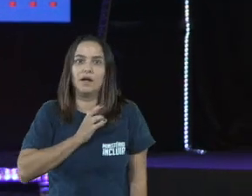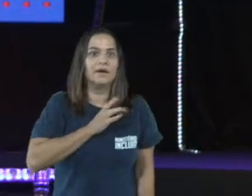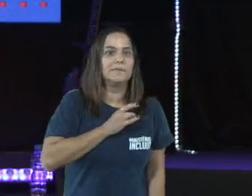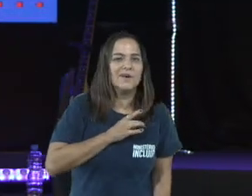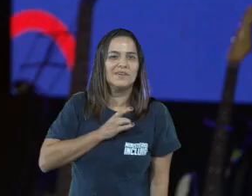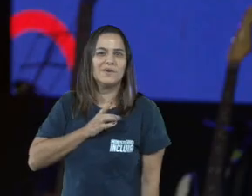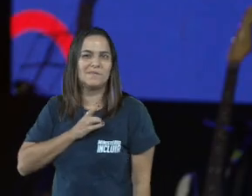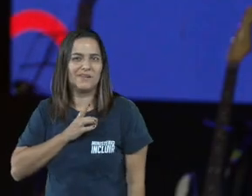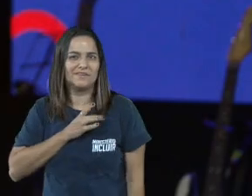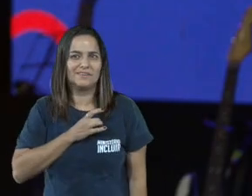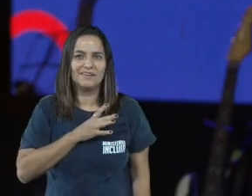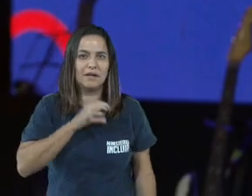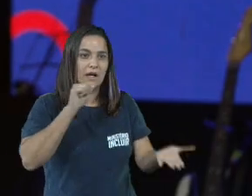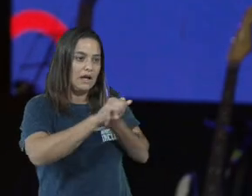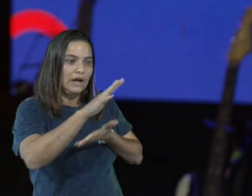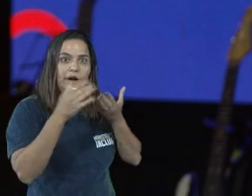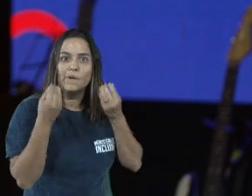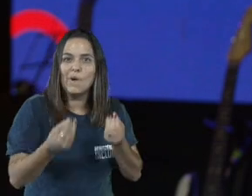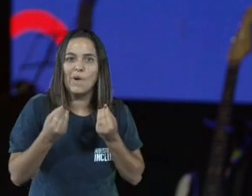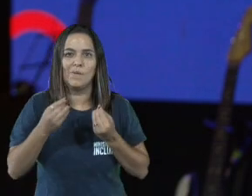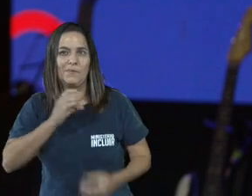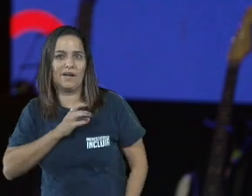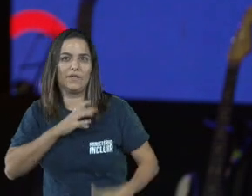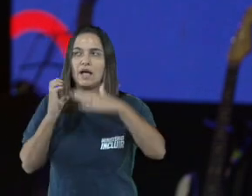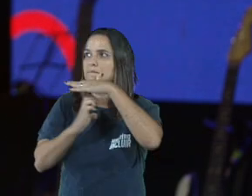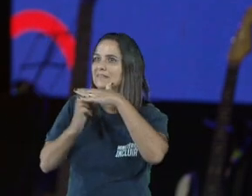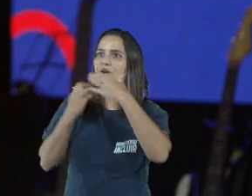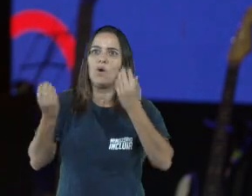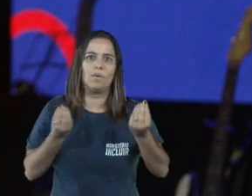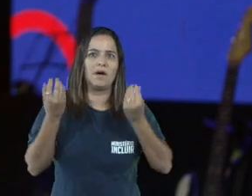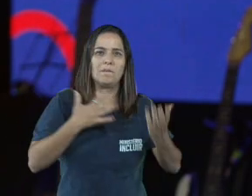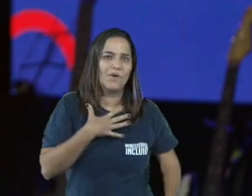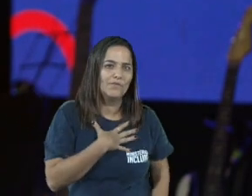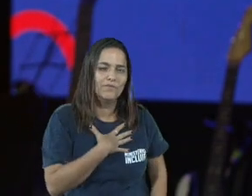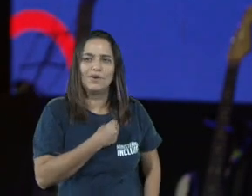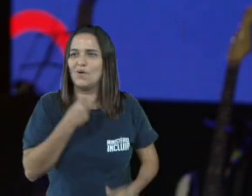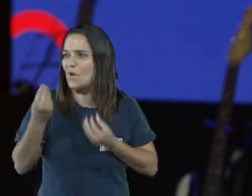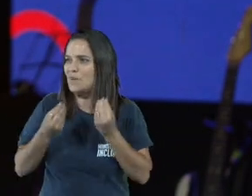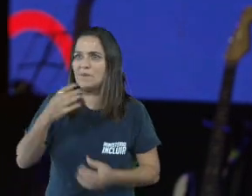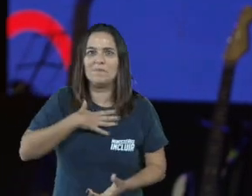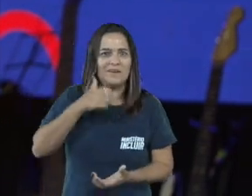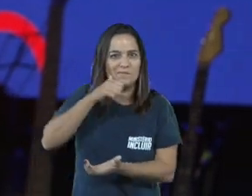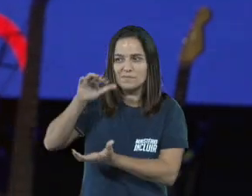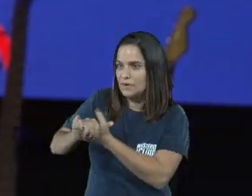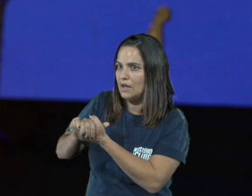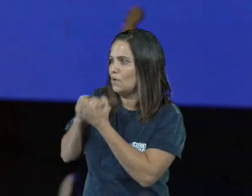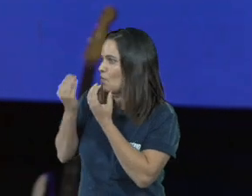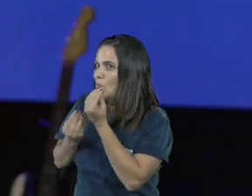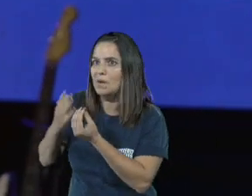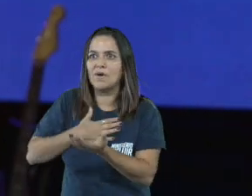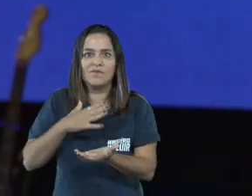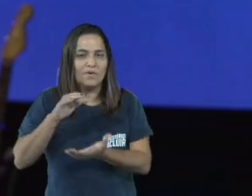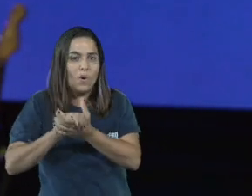e esse foi o vídeo aí levou a empresa eu tenho que tomar primário trabalhava amigão desemprego Não